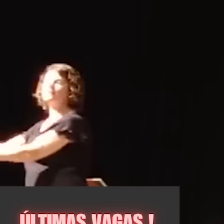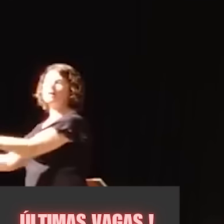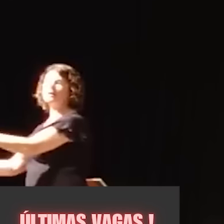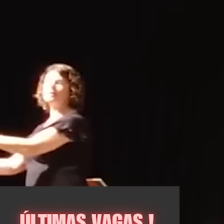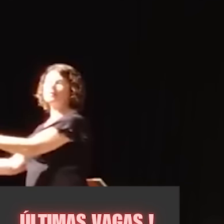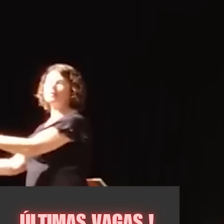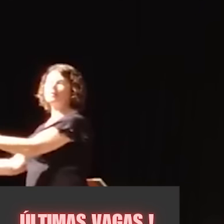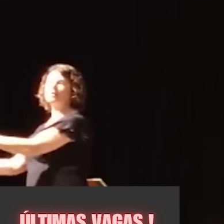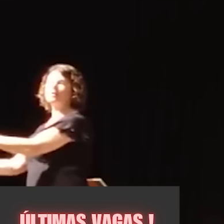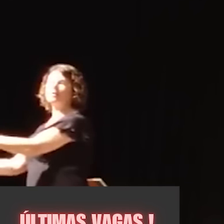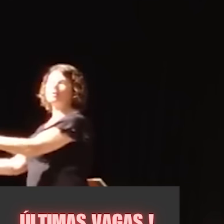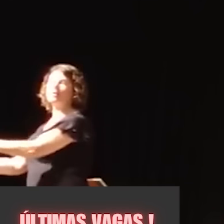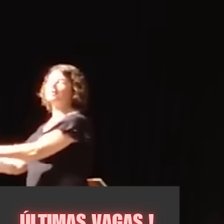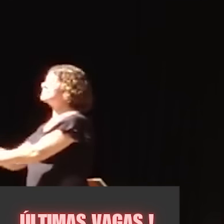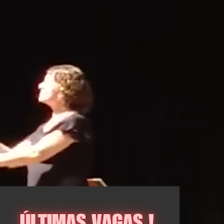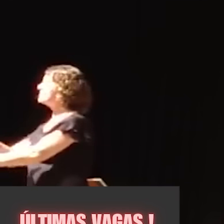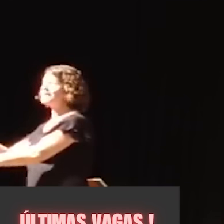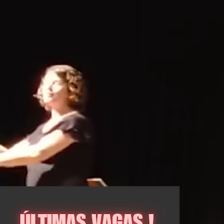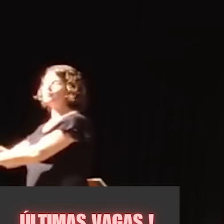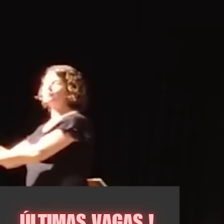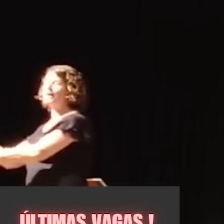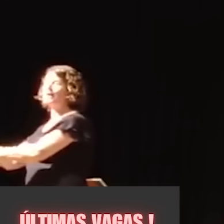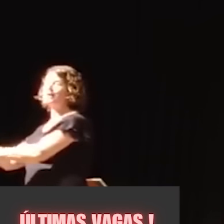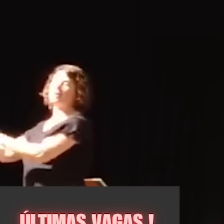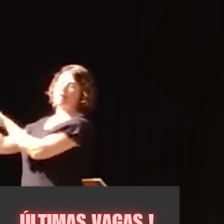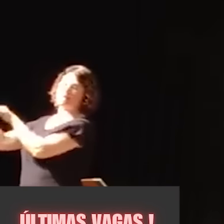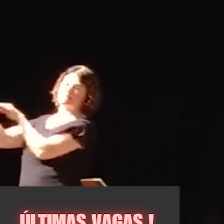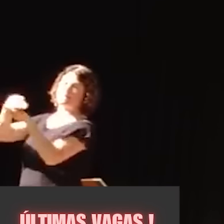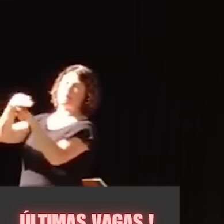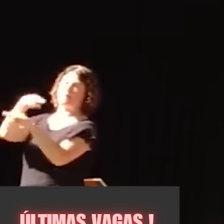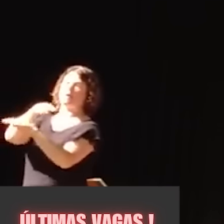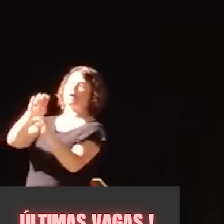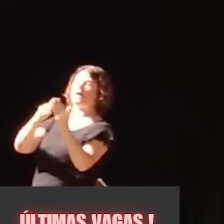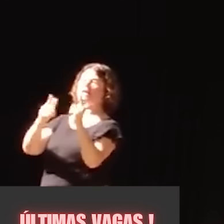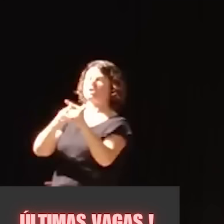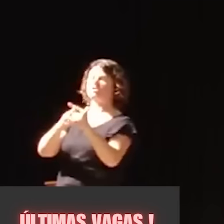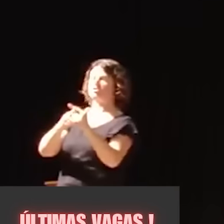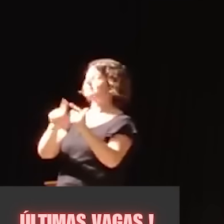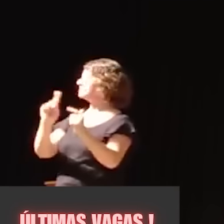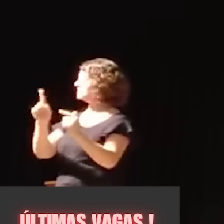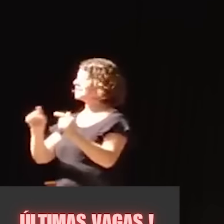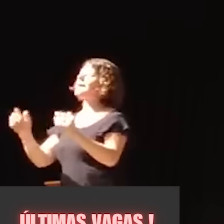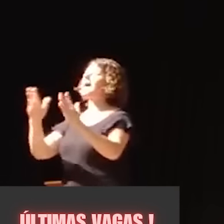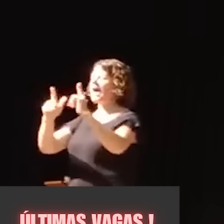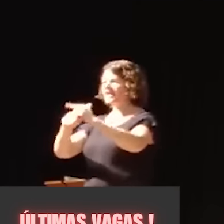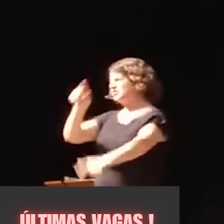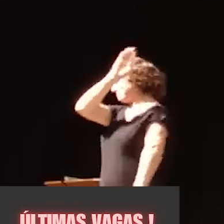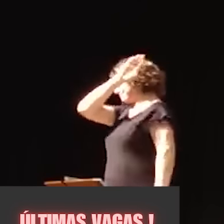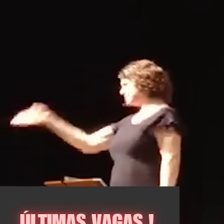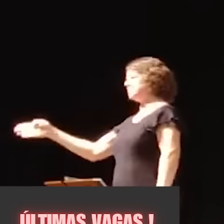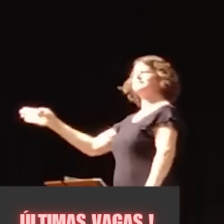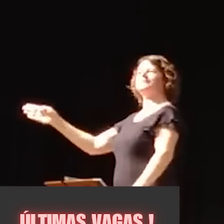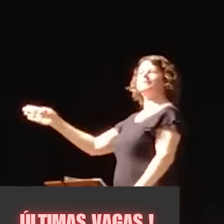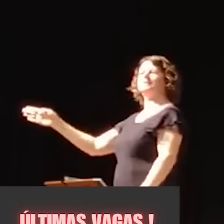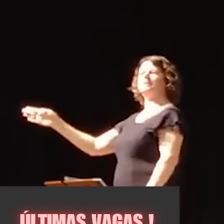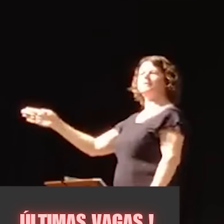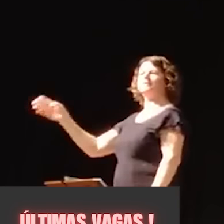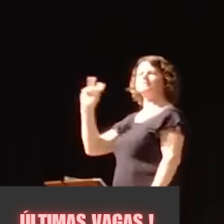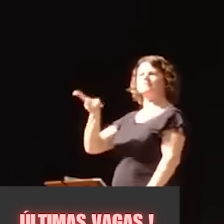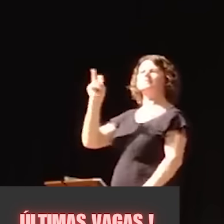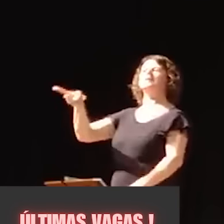eu não vou dar para você a palavra de choro nem de tristeza você pode est passando pelo choro pela tristeza mas eu vou te dar a palavra de